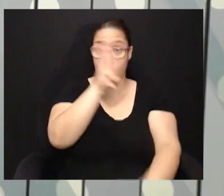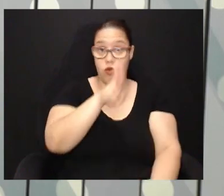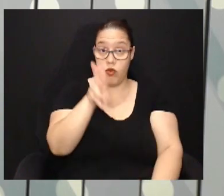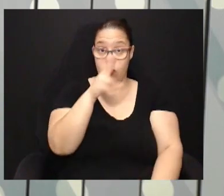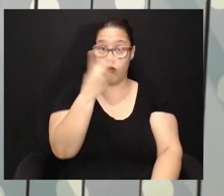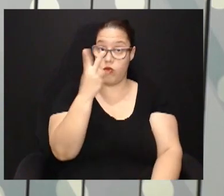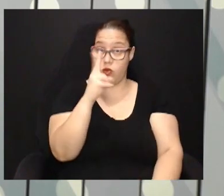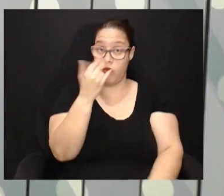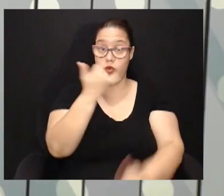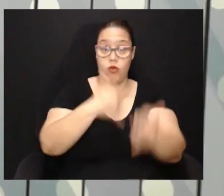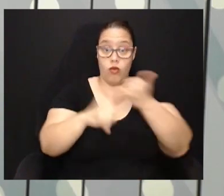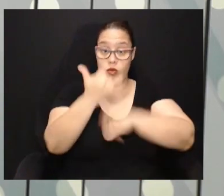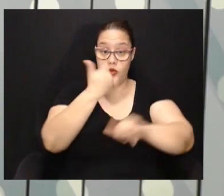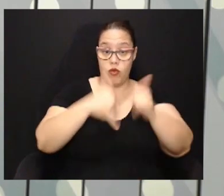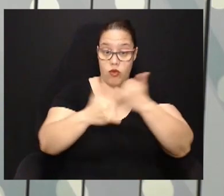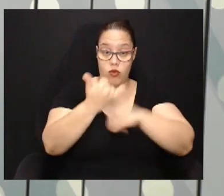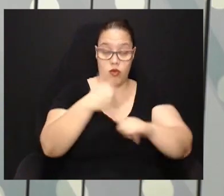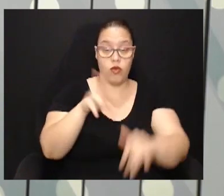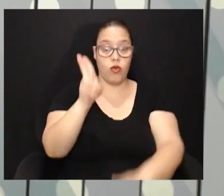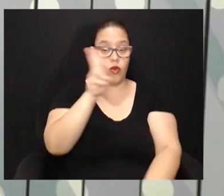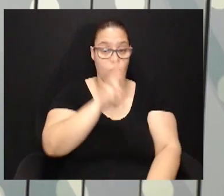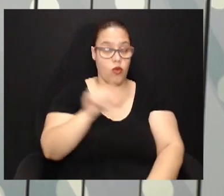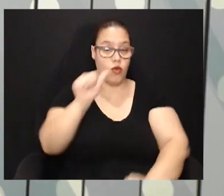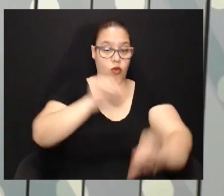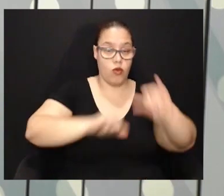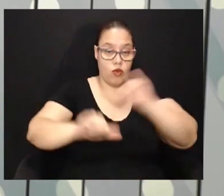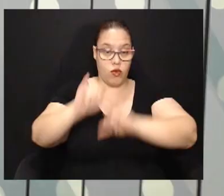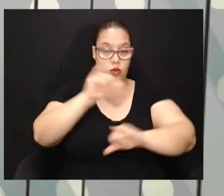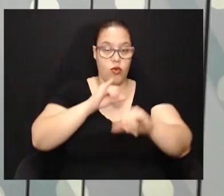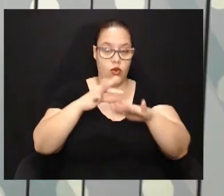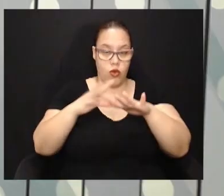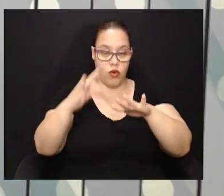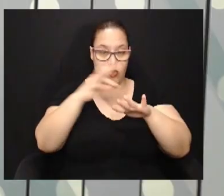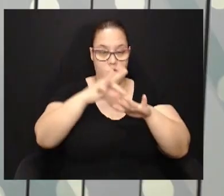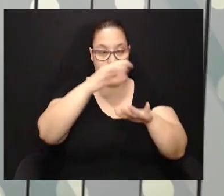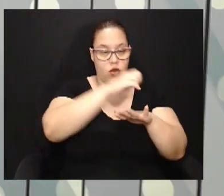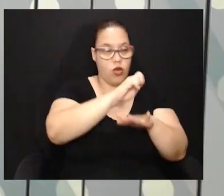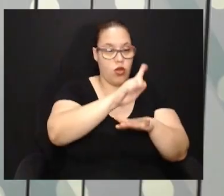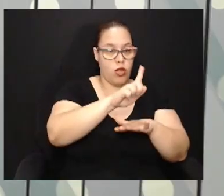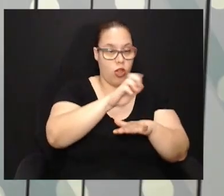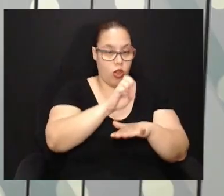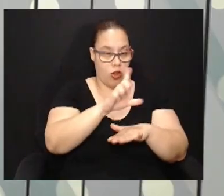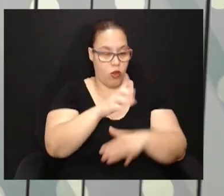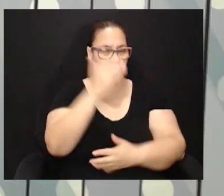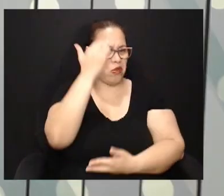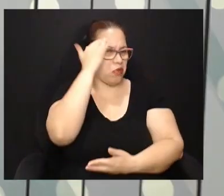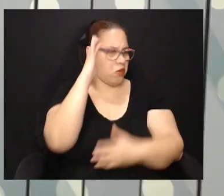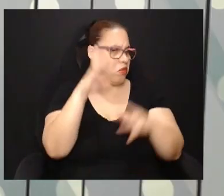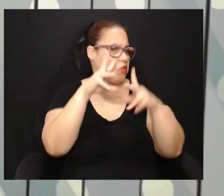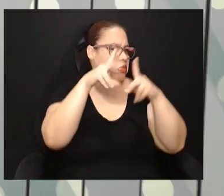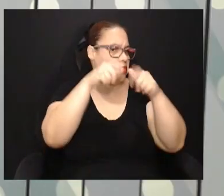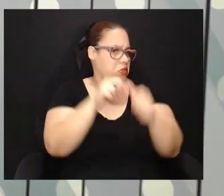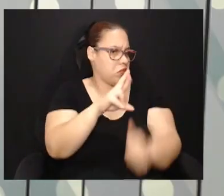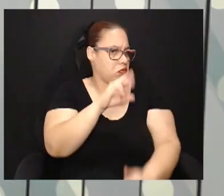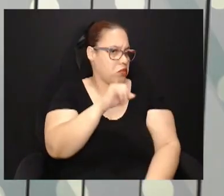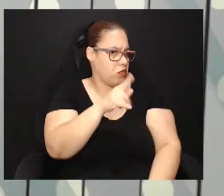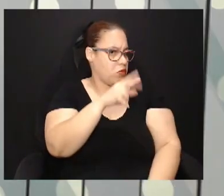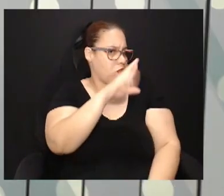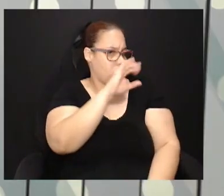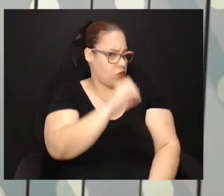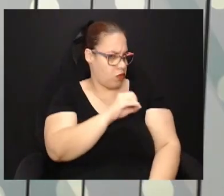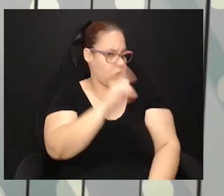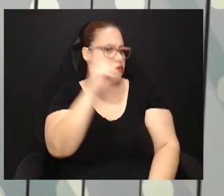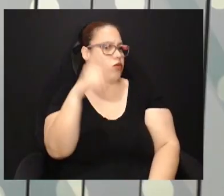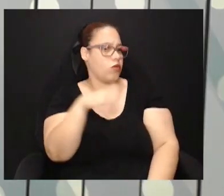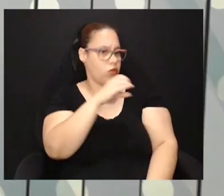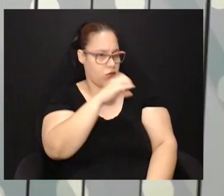o uso dessas duas substâncias químicas usadas em esmaltes em gel. Vamos entender tudo com o Rodrigo